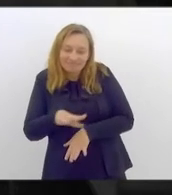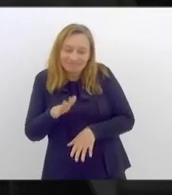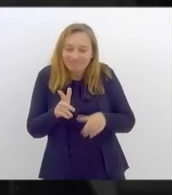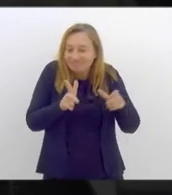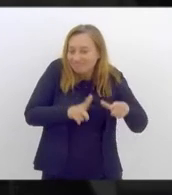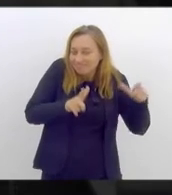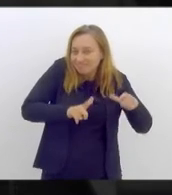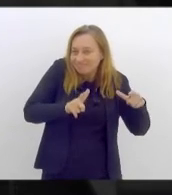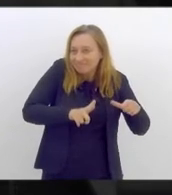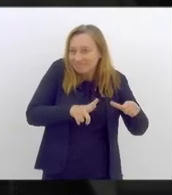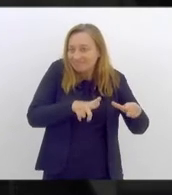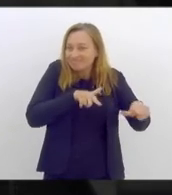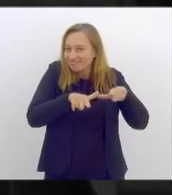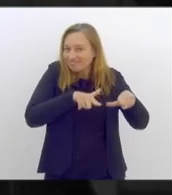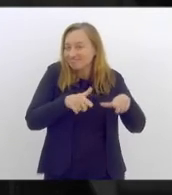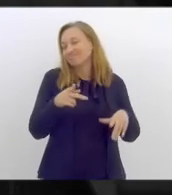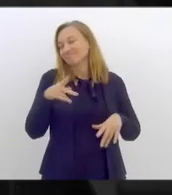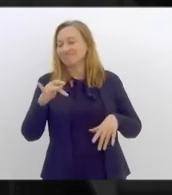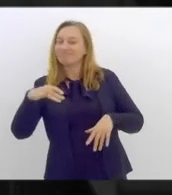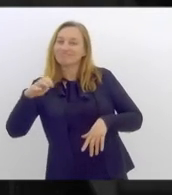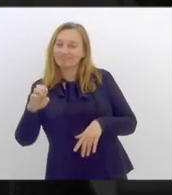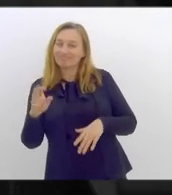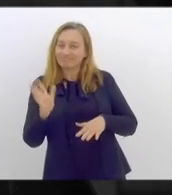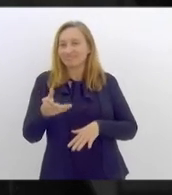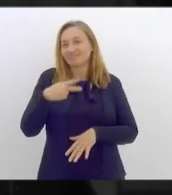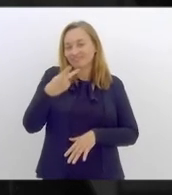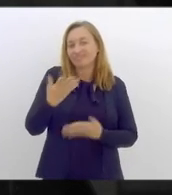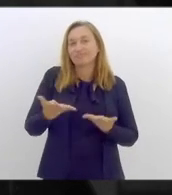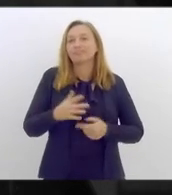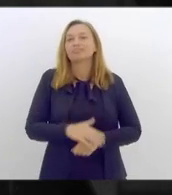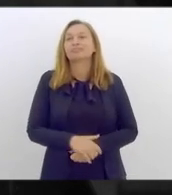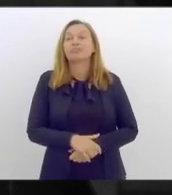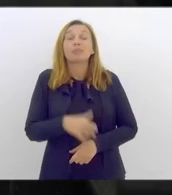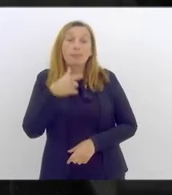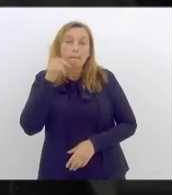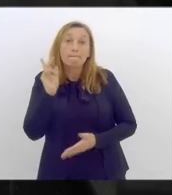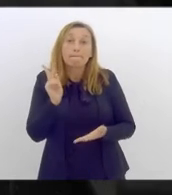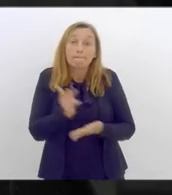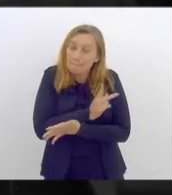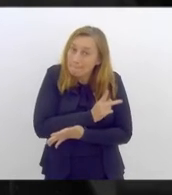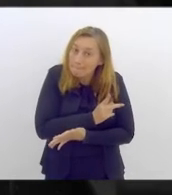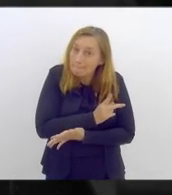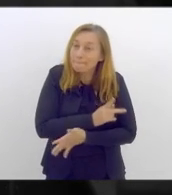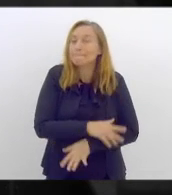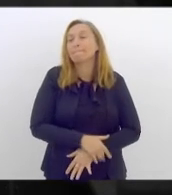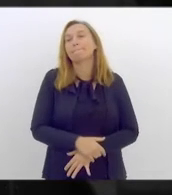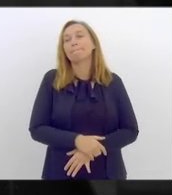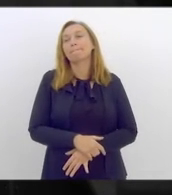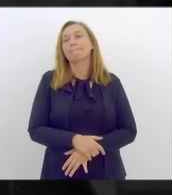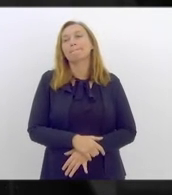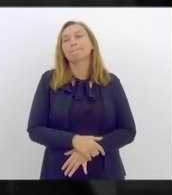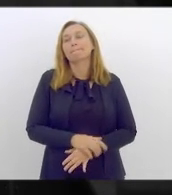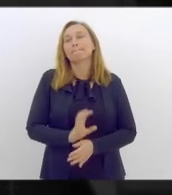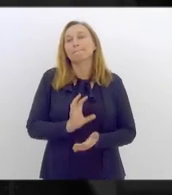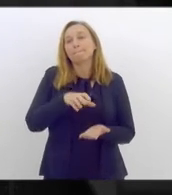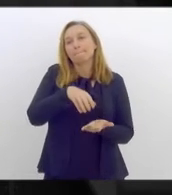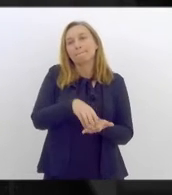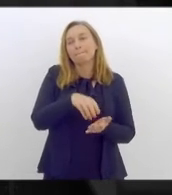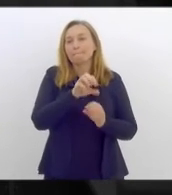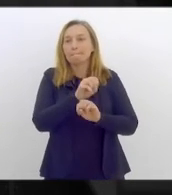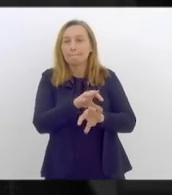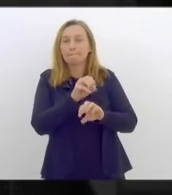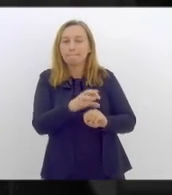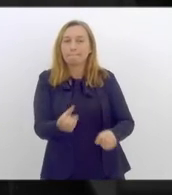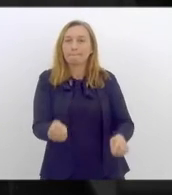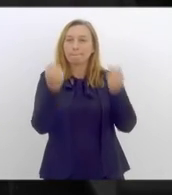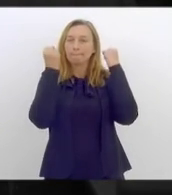ambiente de trabalho do pai e da mãe Como já disse E ontem isso aconteceu no centro de educação física